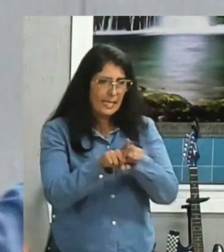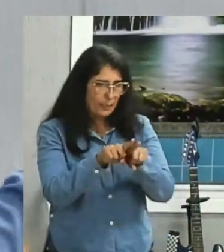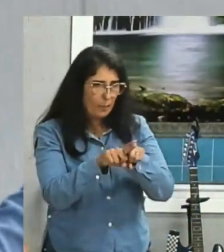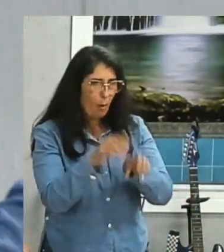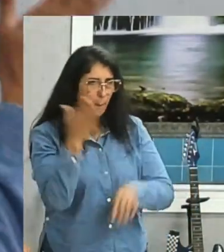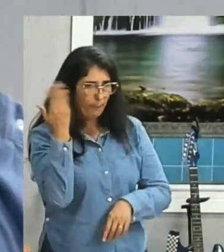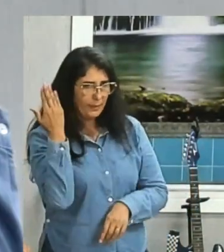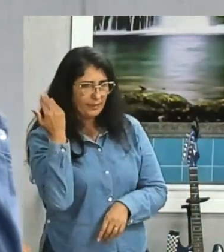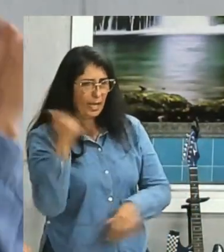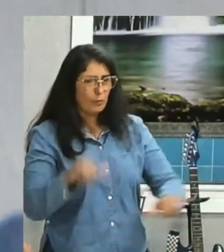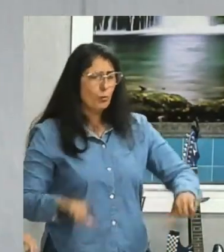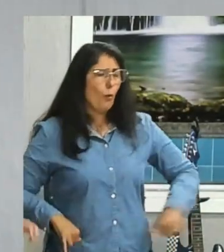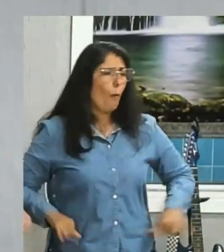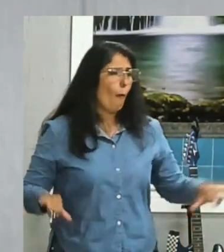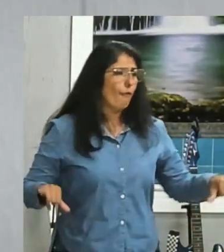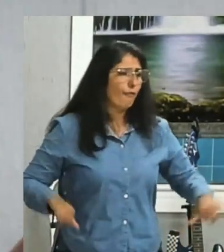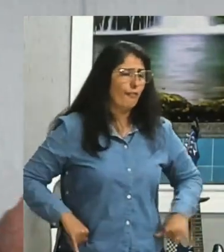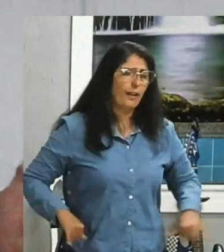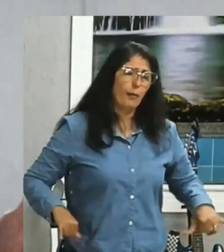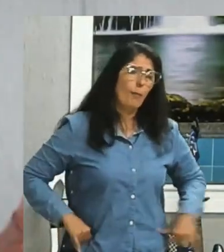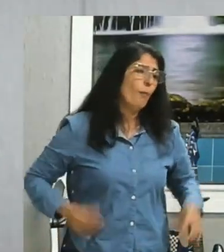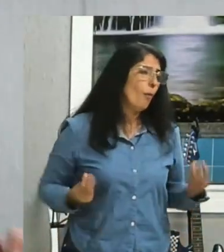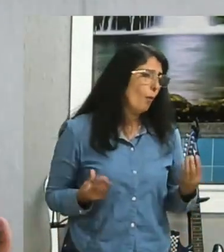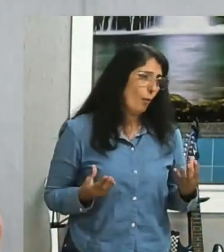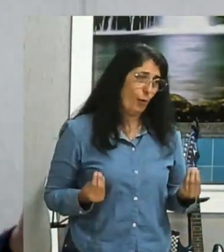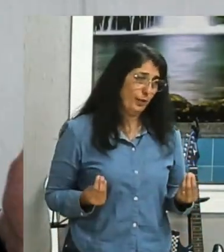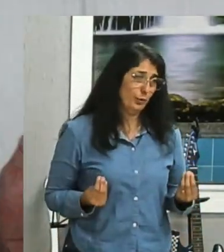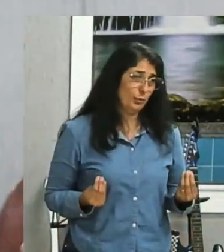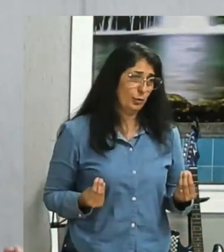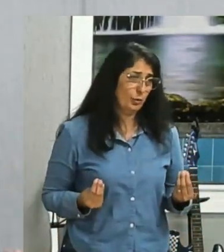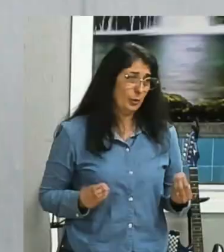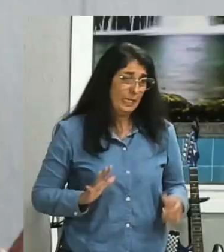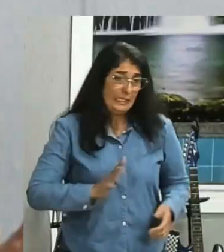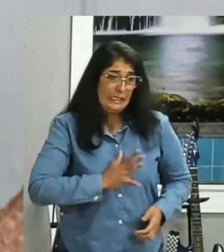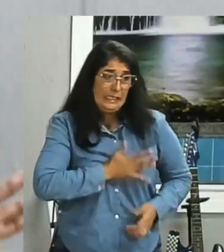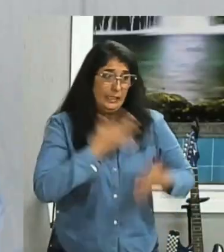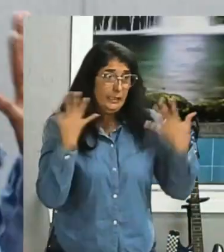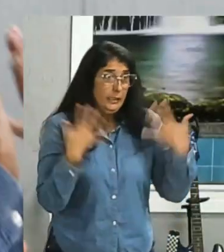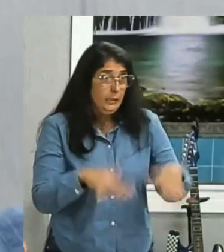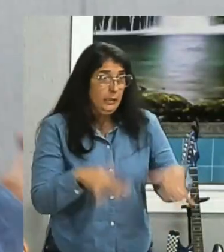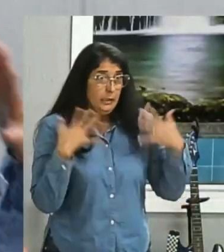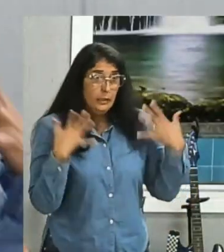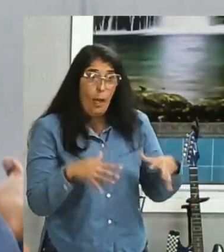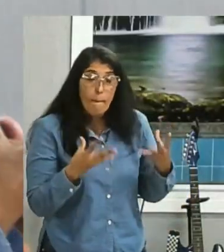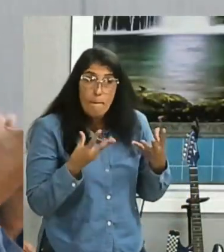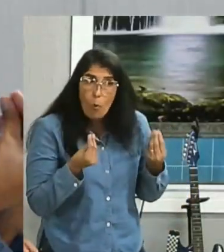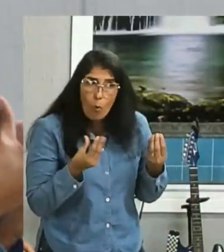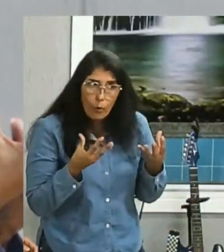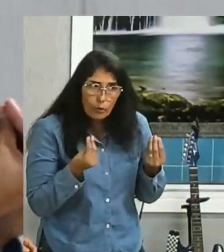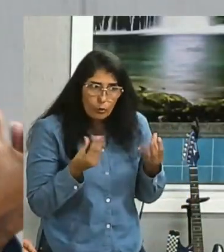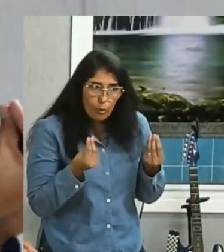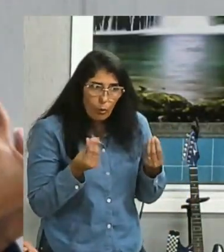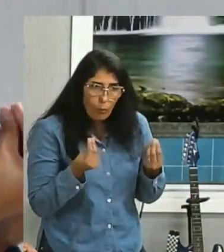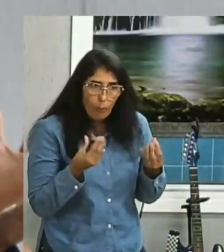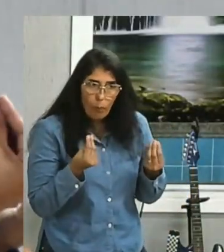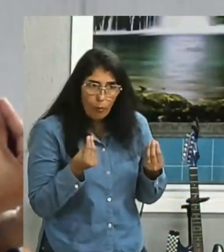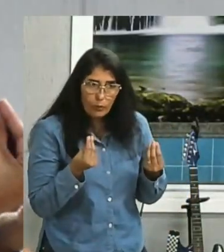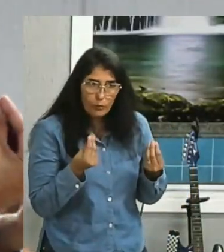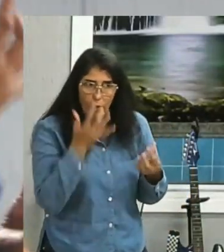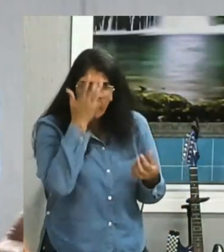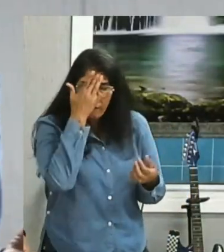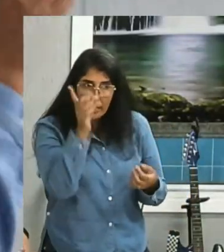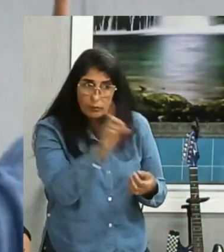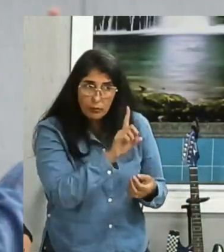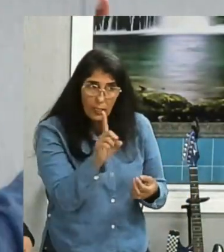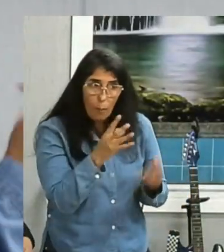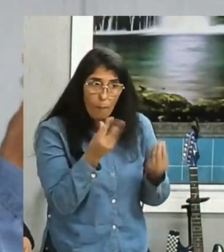Salmo 55, aqueles irmãos estavam sofrendo terrores de morte, mas está sendo apresentado